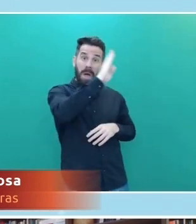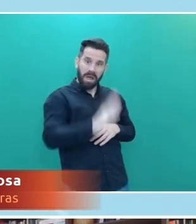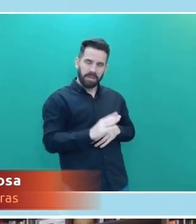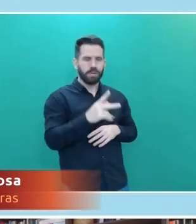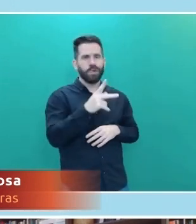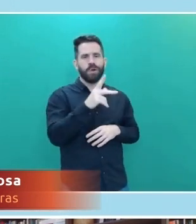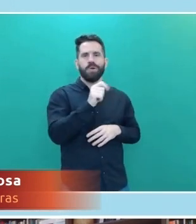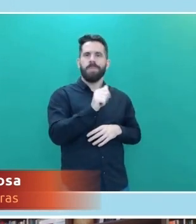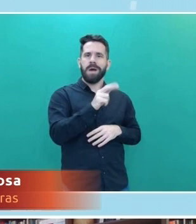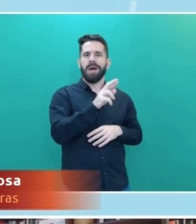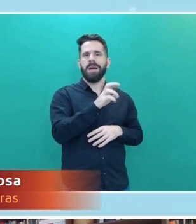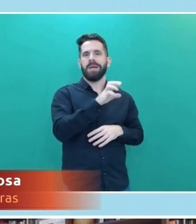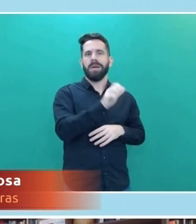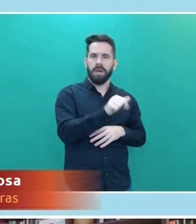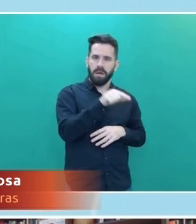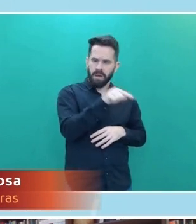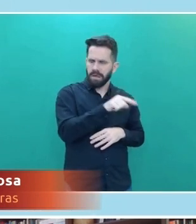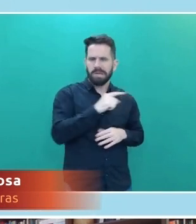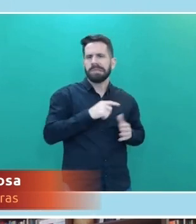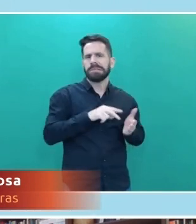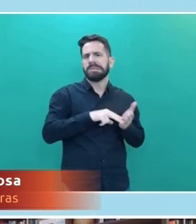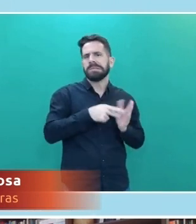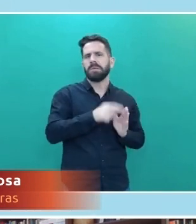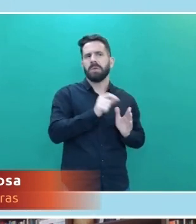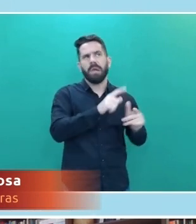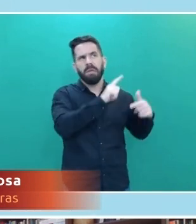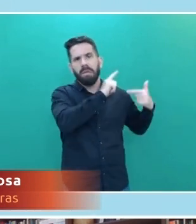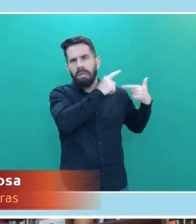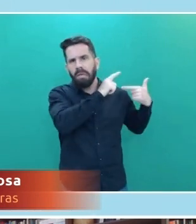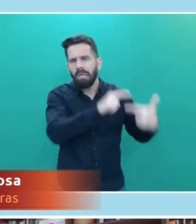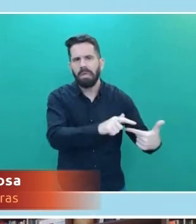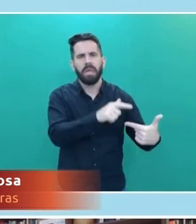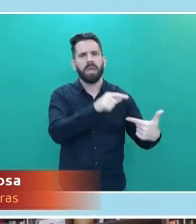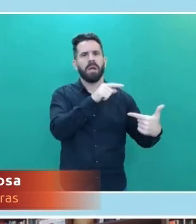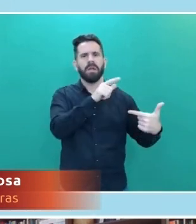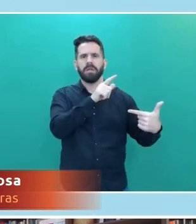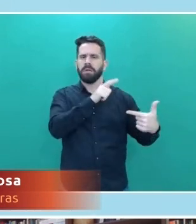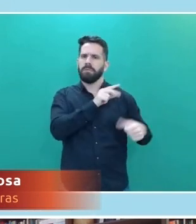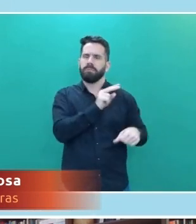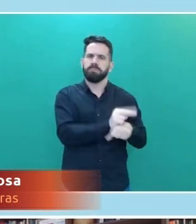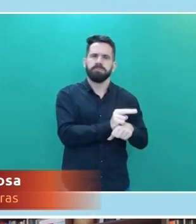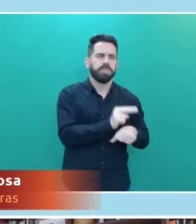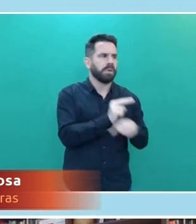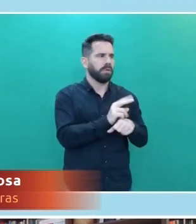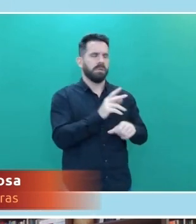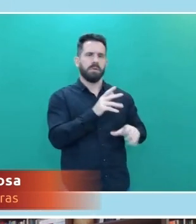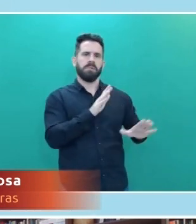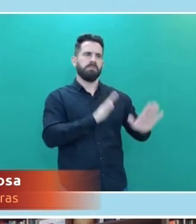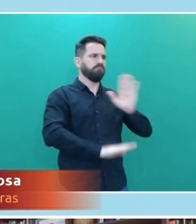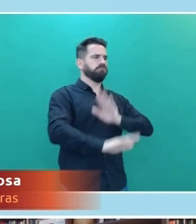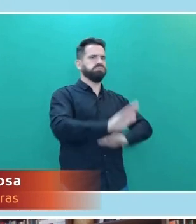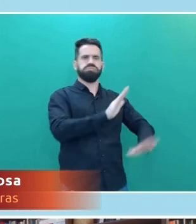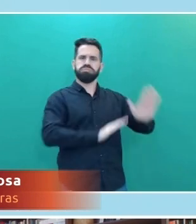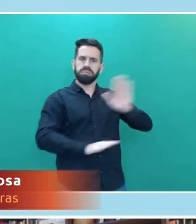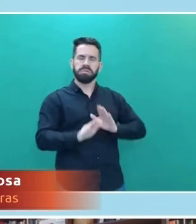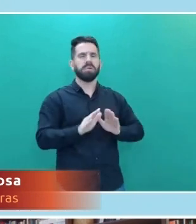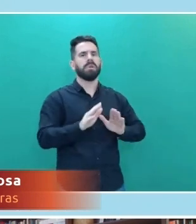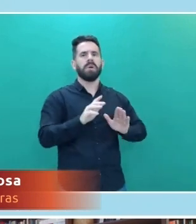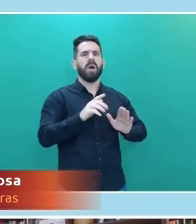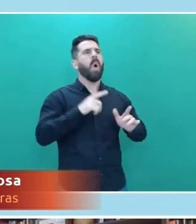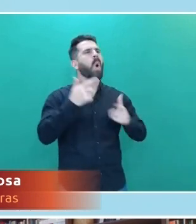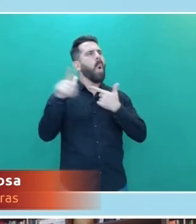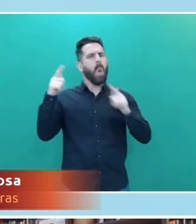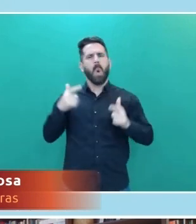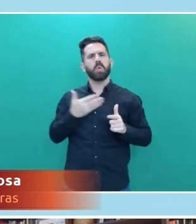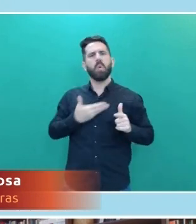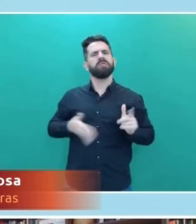mais conservadoras, né, posições que o Brasil não assumia nos governos anteriores, também por uma ideia